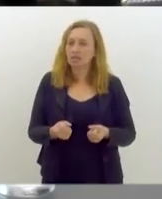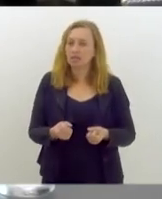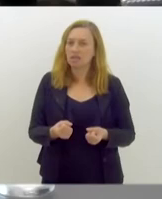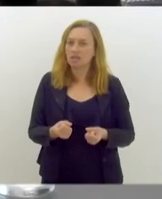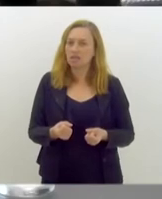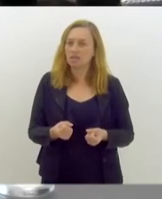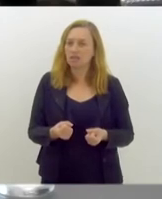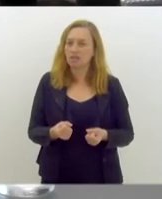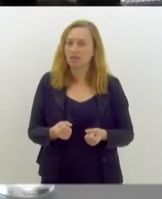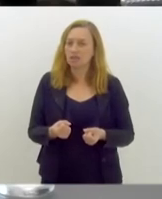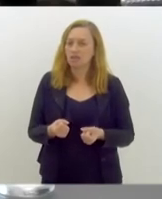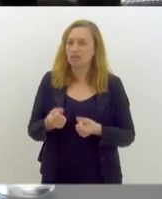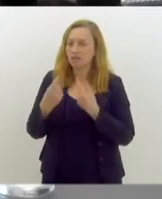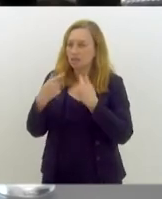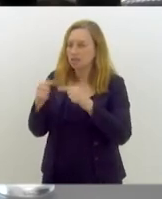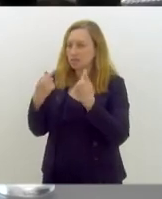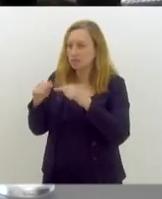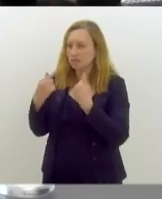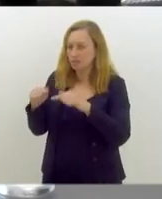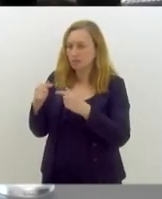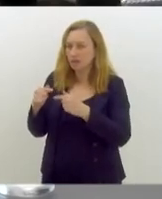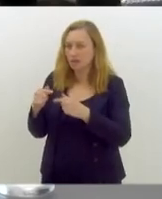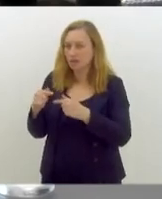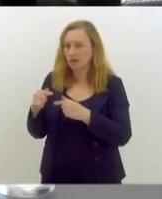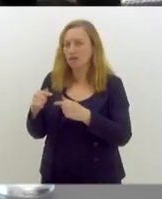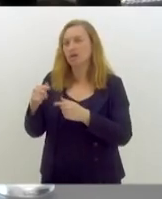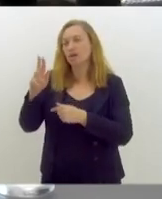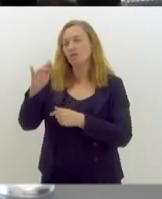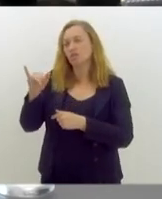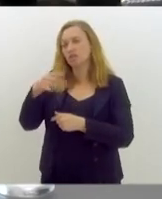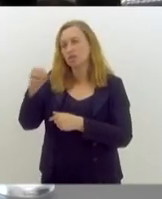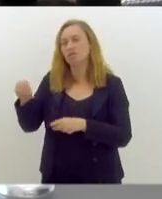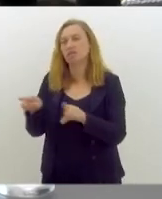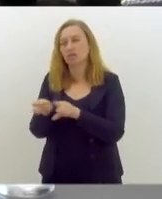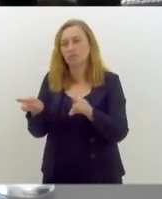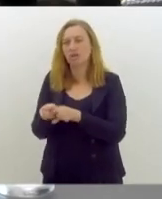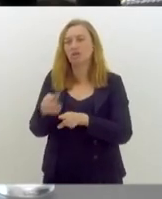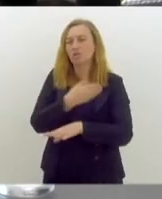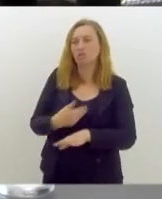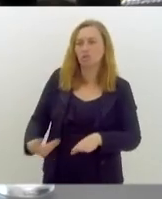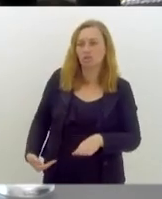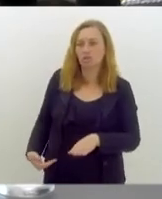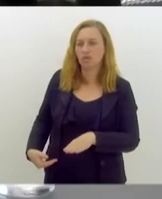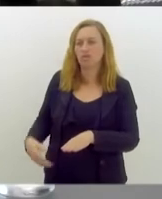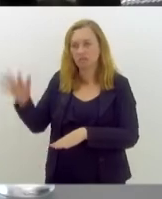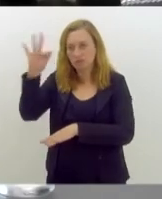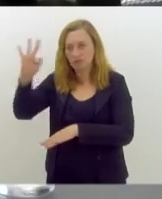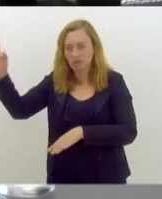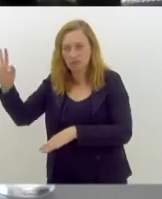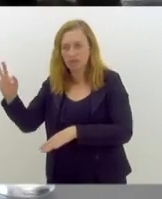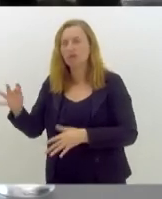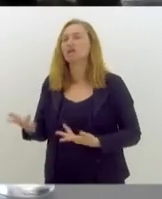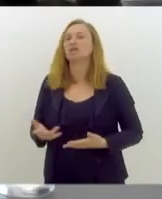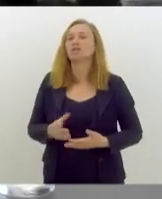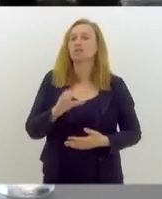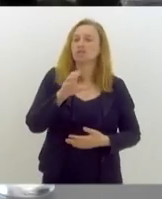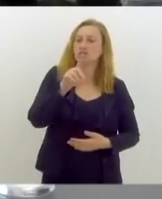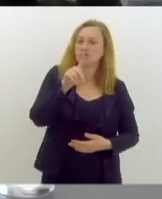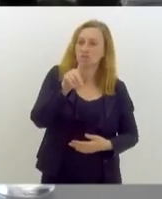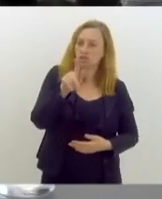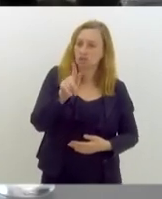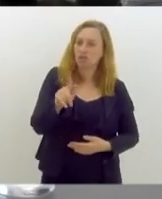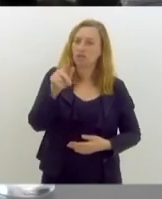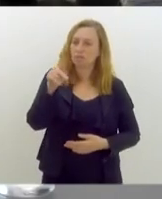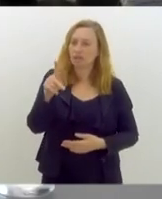a união de questionar o governo federal tanto em relação aquele período de 87 2013 e gpdi IPCA